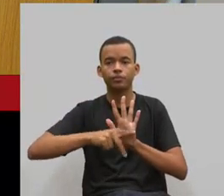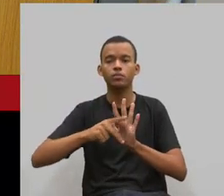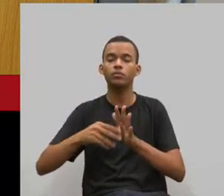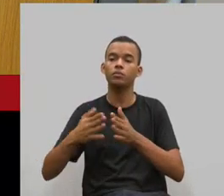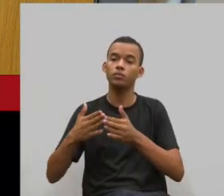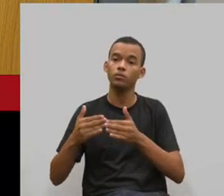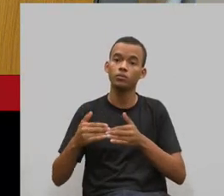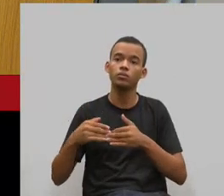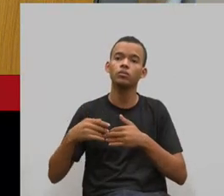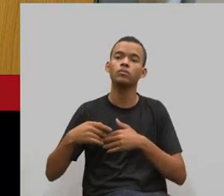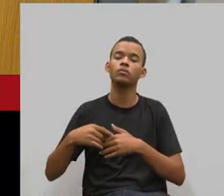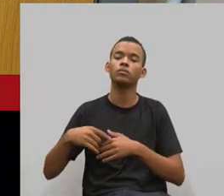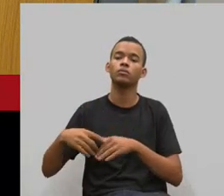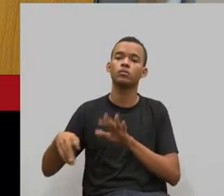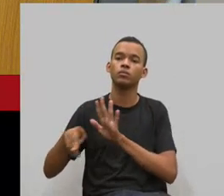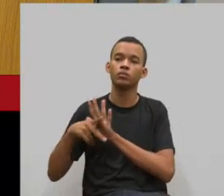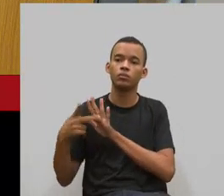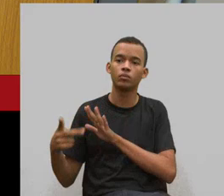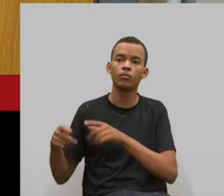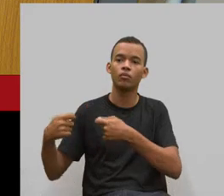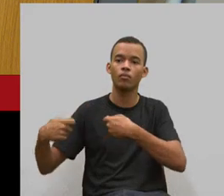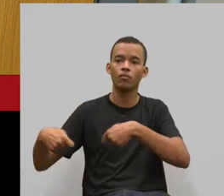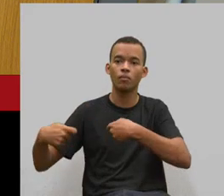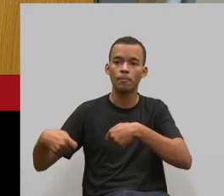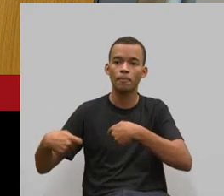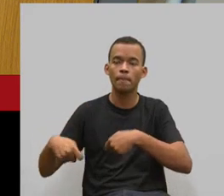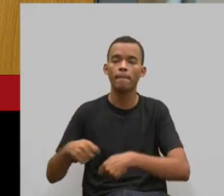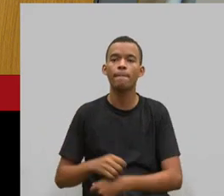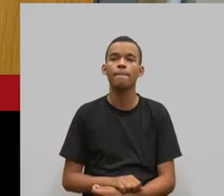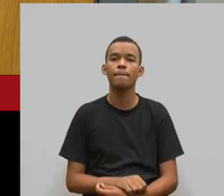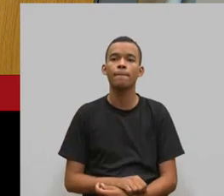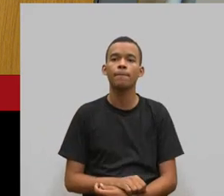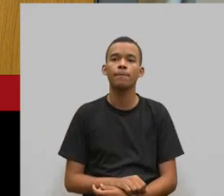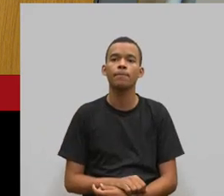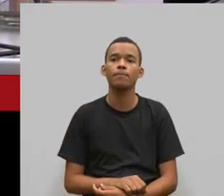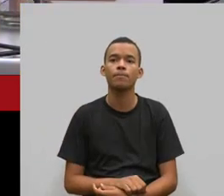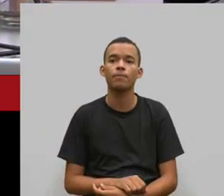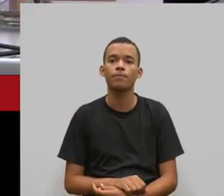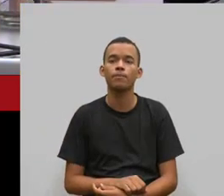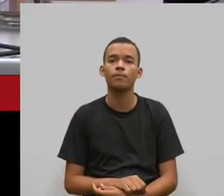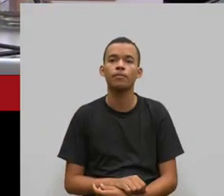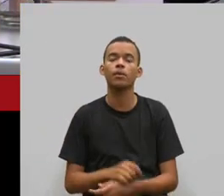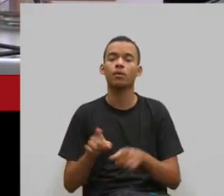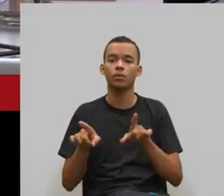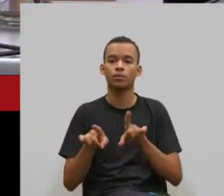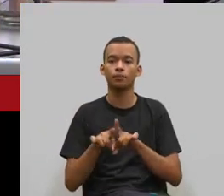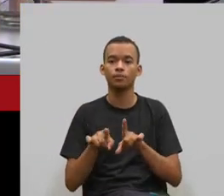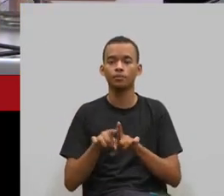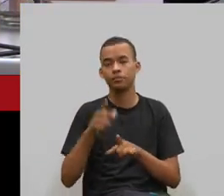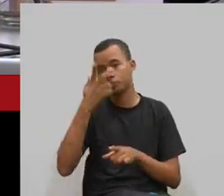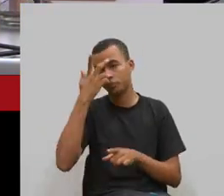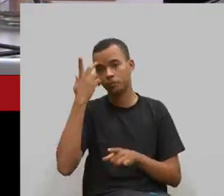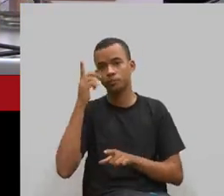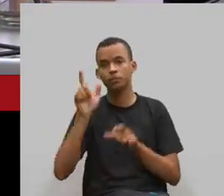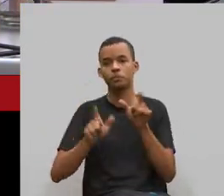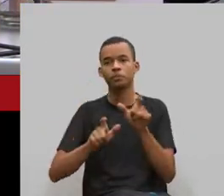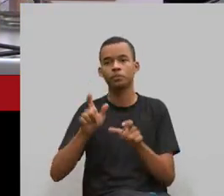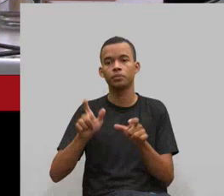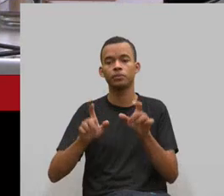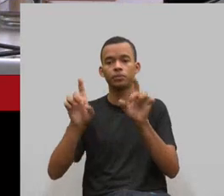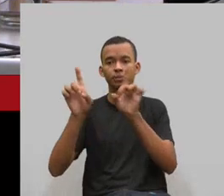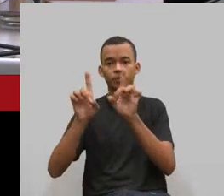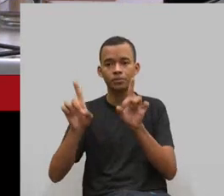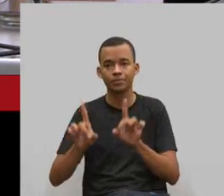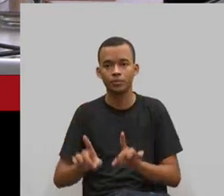necessidade nessa mesma atada a gente tem a lei de incentivo que contempla pessoas com deficiência Então os proponentes que também são